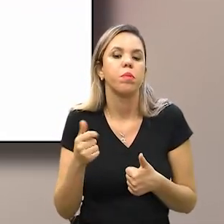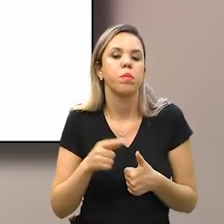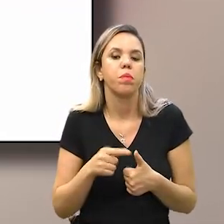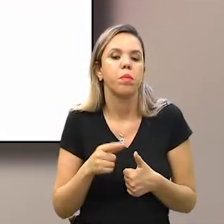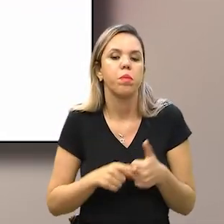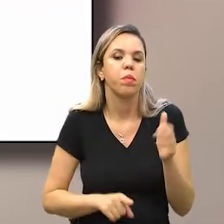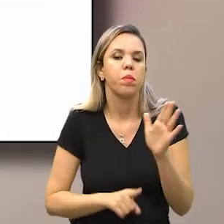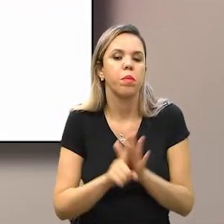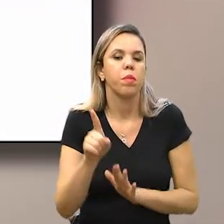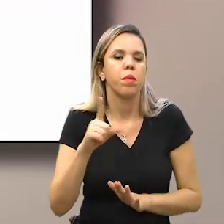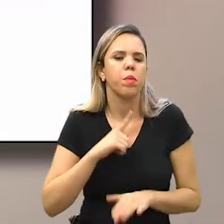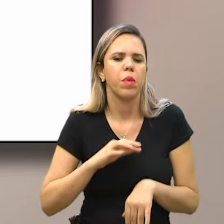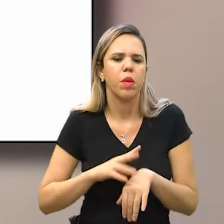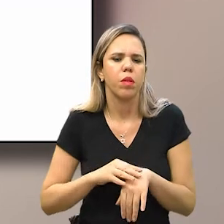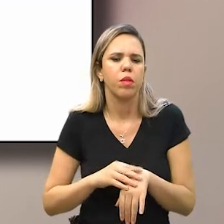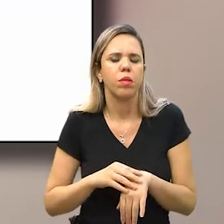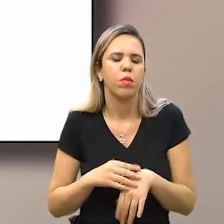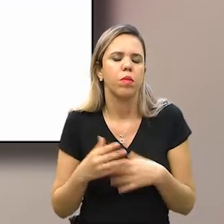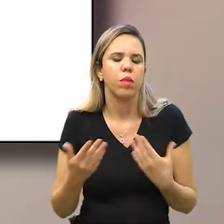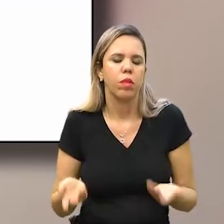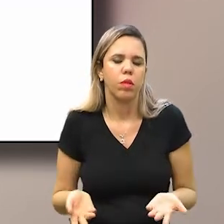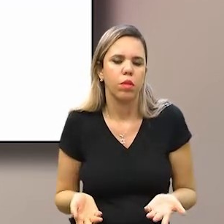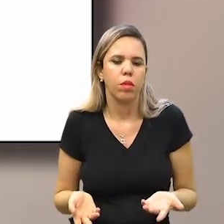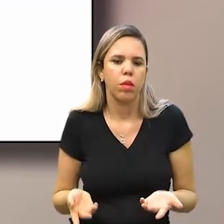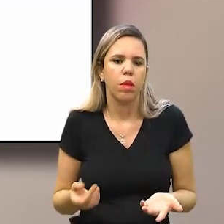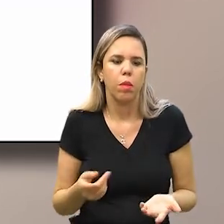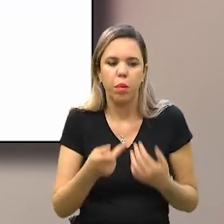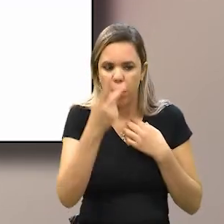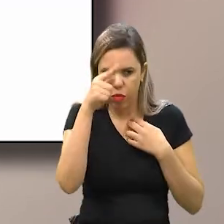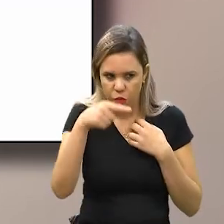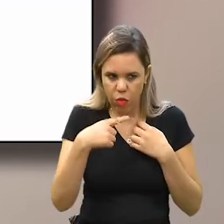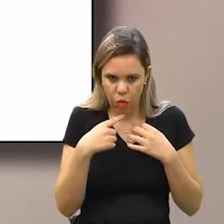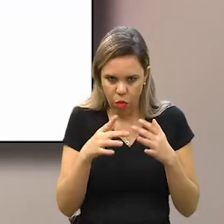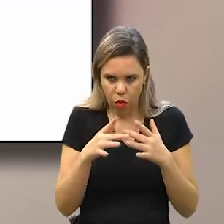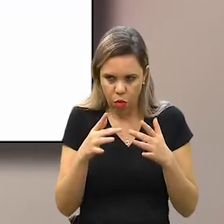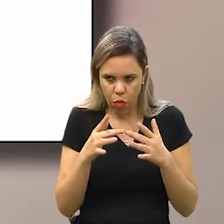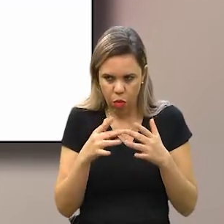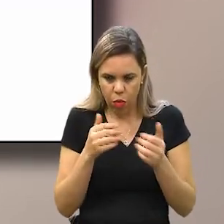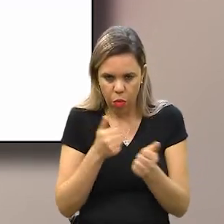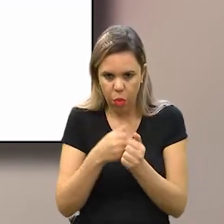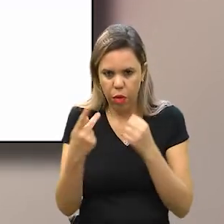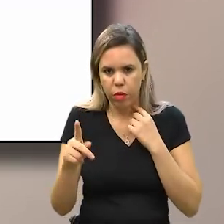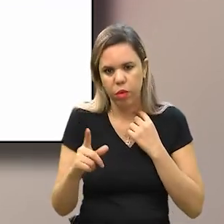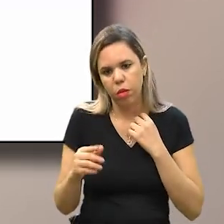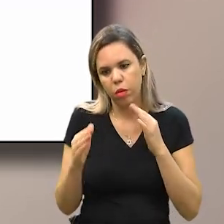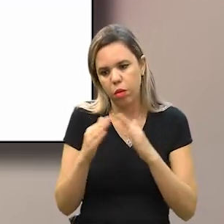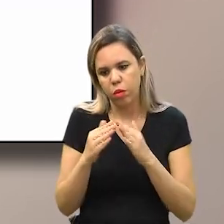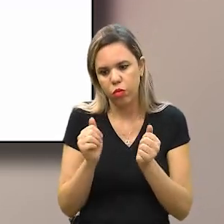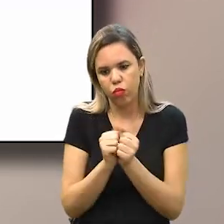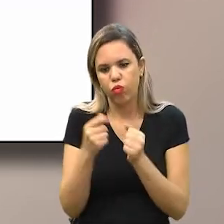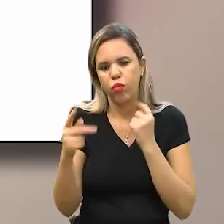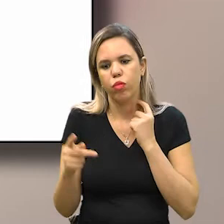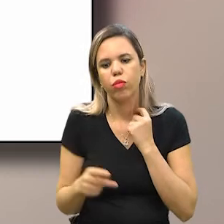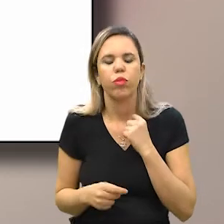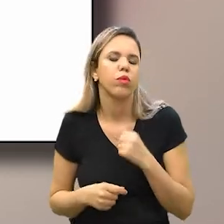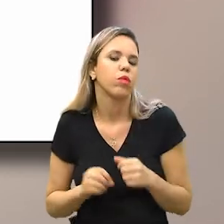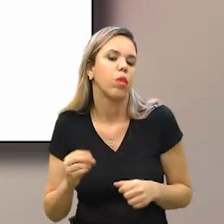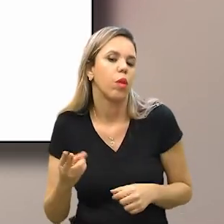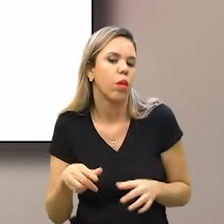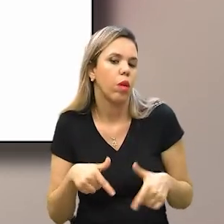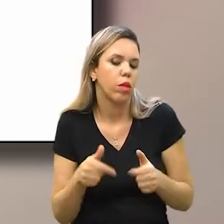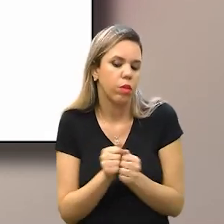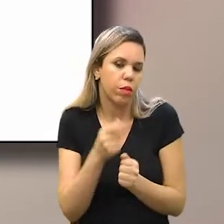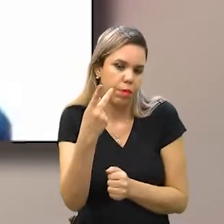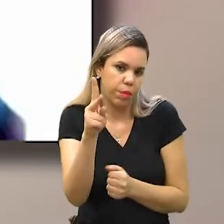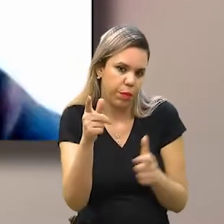primeira coisa que a gente pergunta para quem tem herpes zoster: tem alguém que você tem contato próximo, que mora com você,